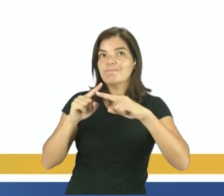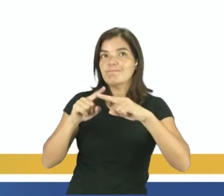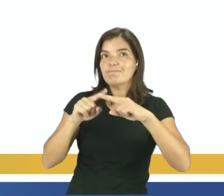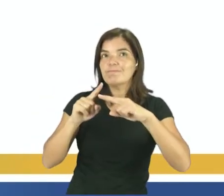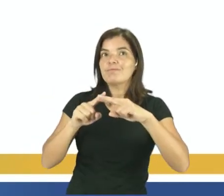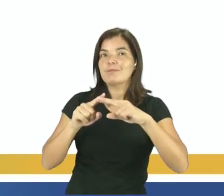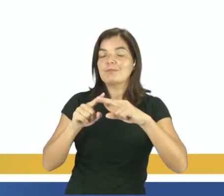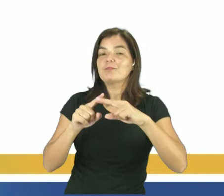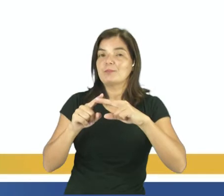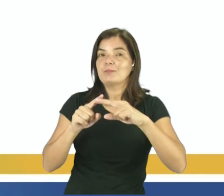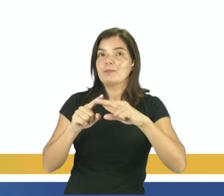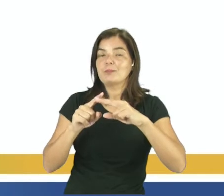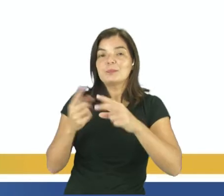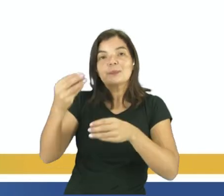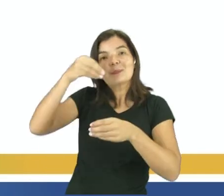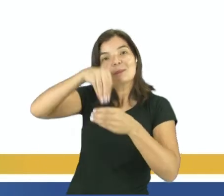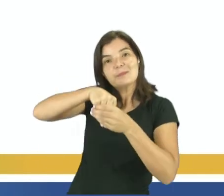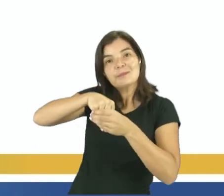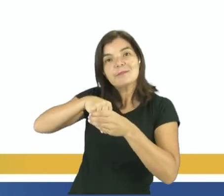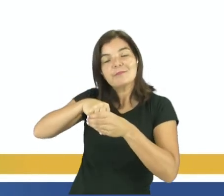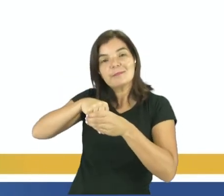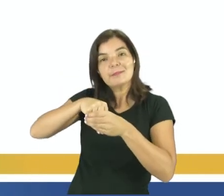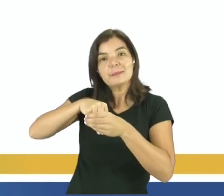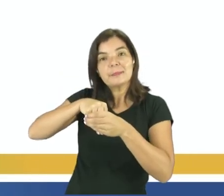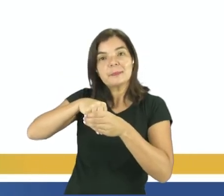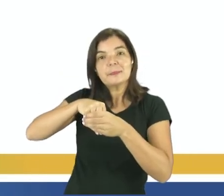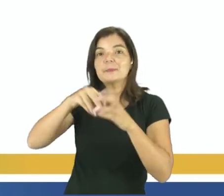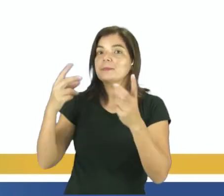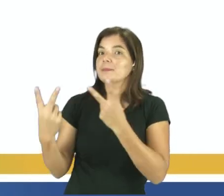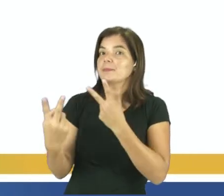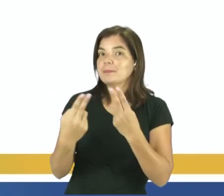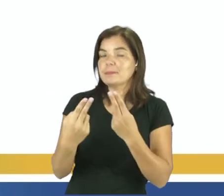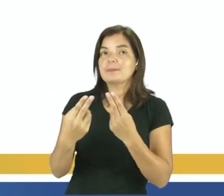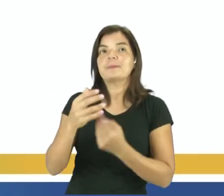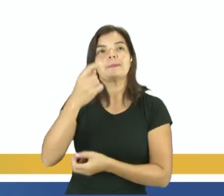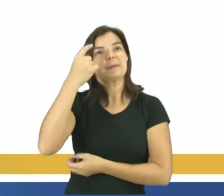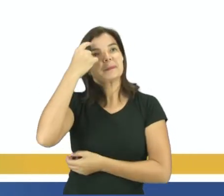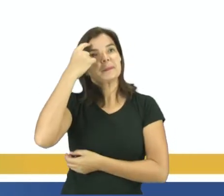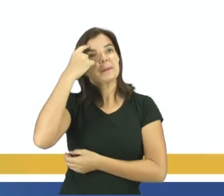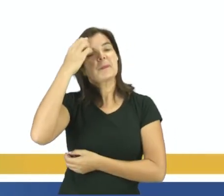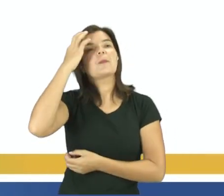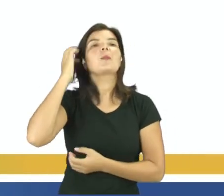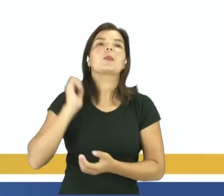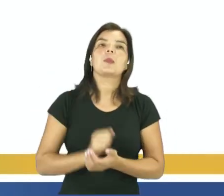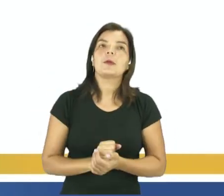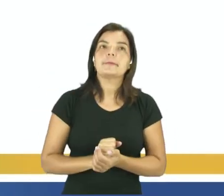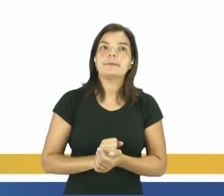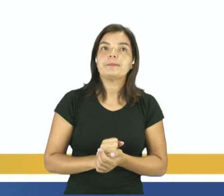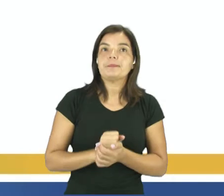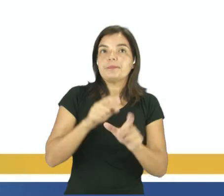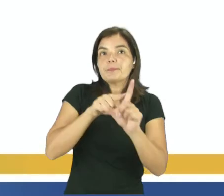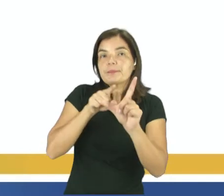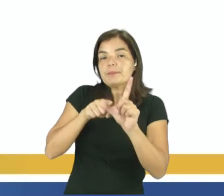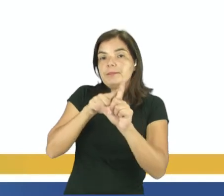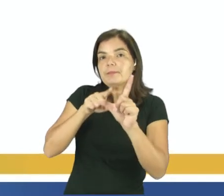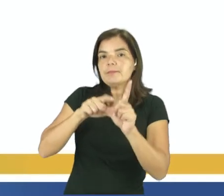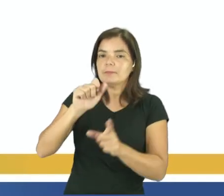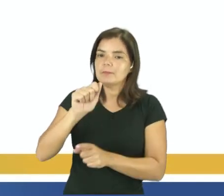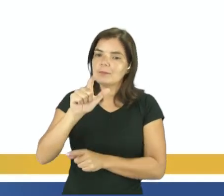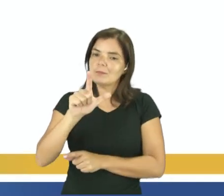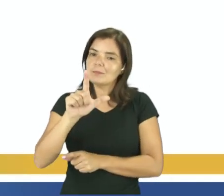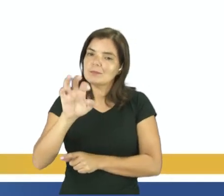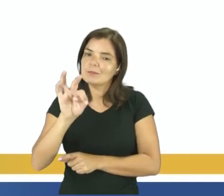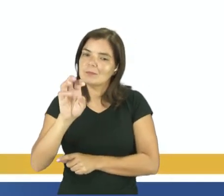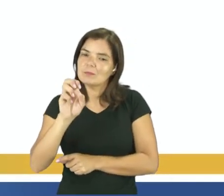são congruentes, ou seja, eles vão ter a mesma medida. Então, quando você pensar em ângulos alternos, já pense,